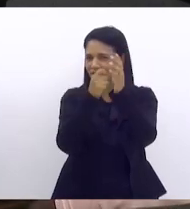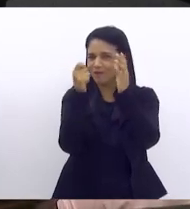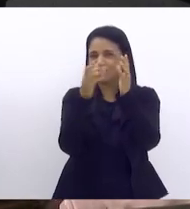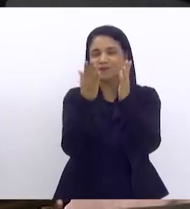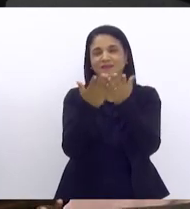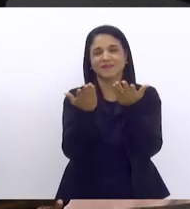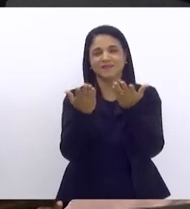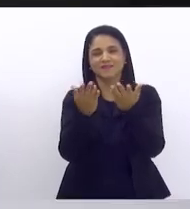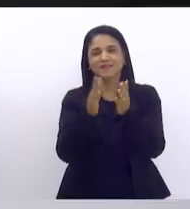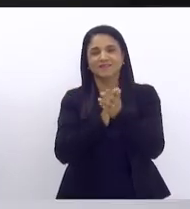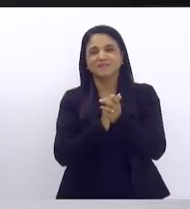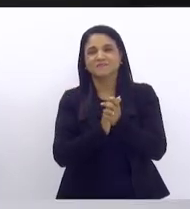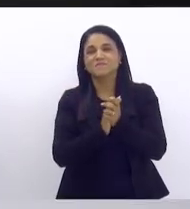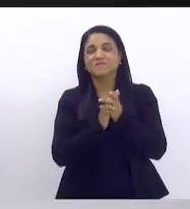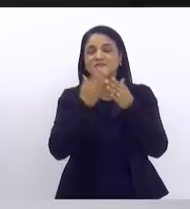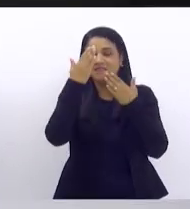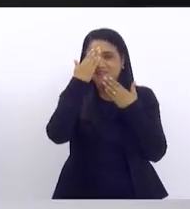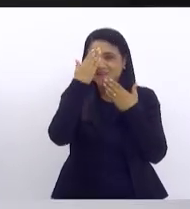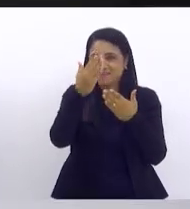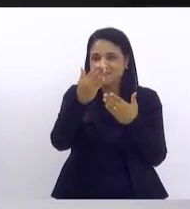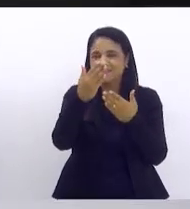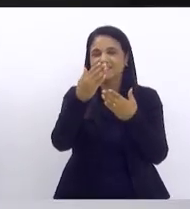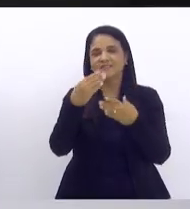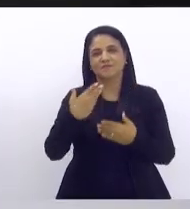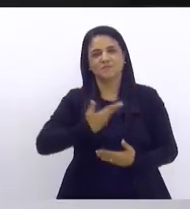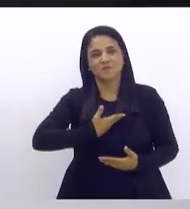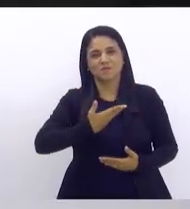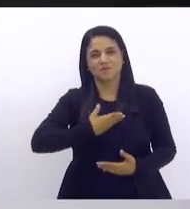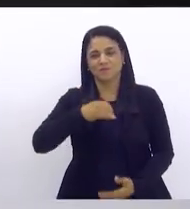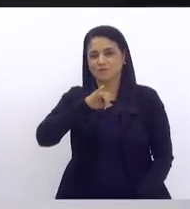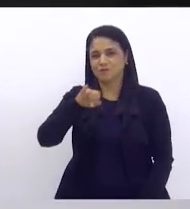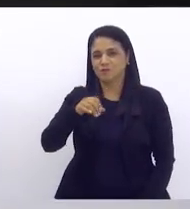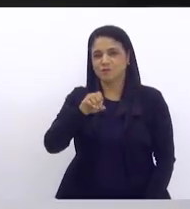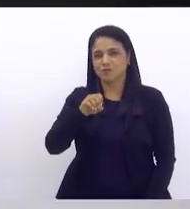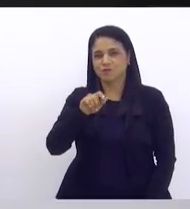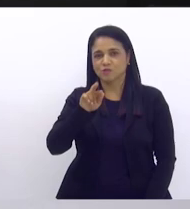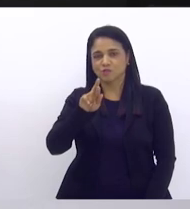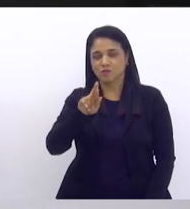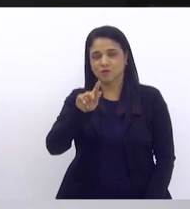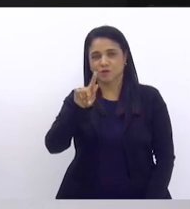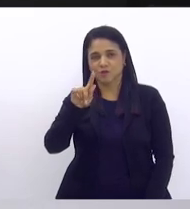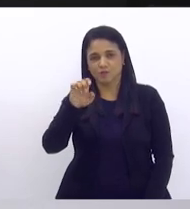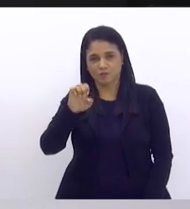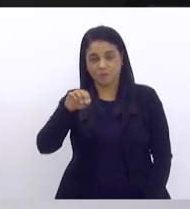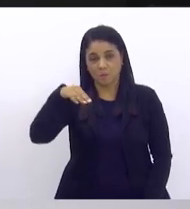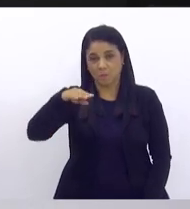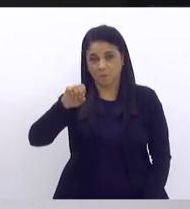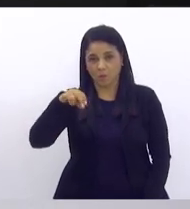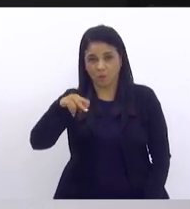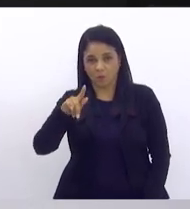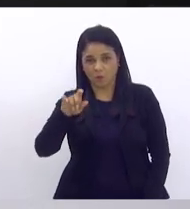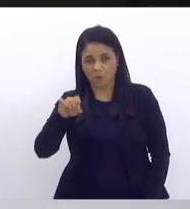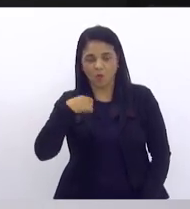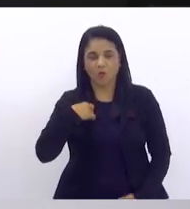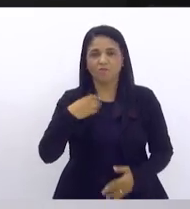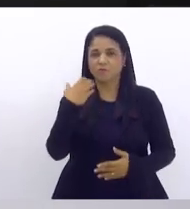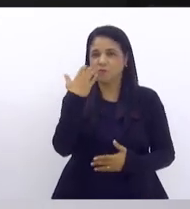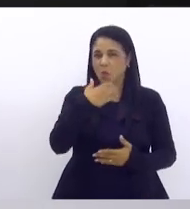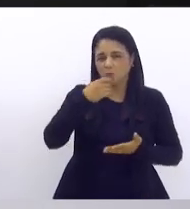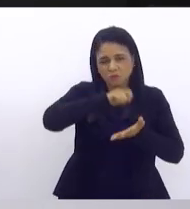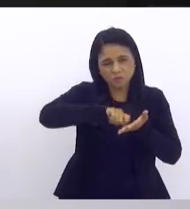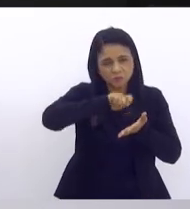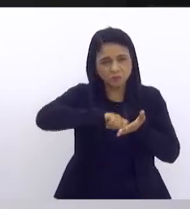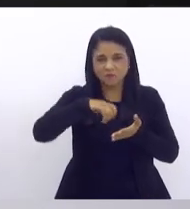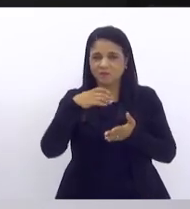Muito bom. Queria também agradecer e saudar meu querido amigo Jorge Mongó, que está aqui, um compositor católico maravilhoso. Acho